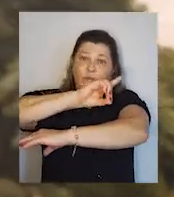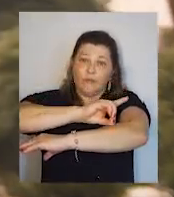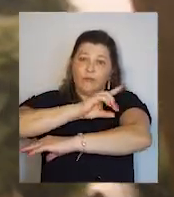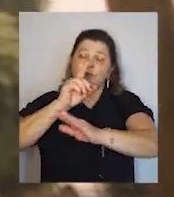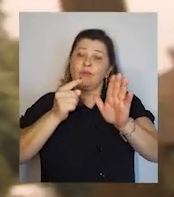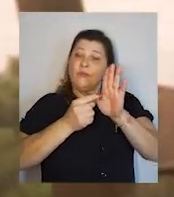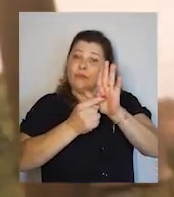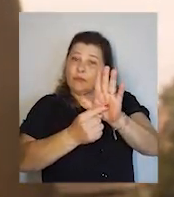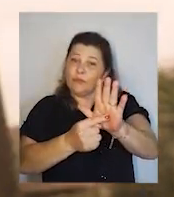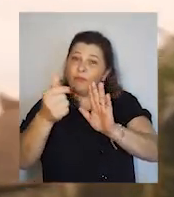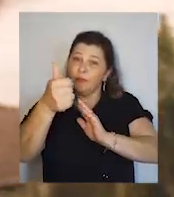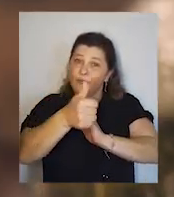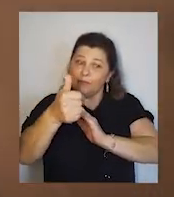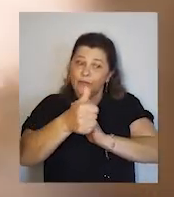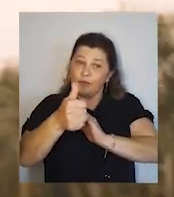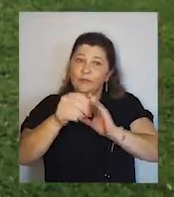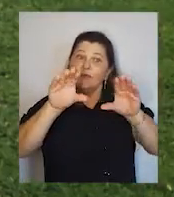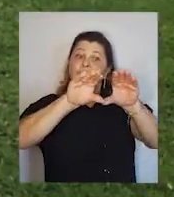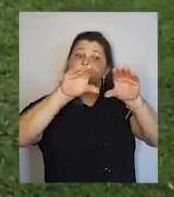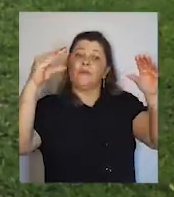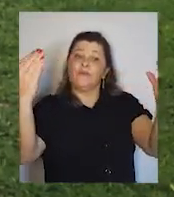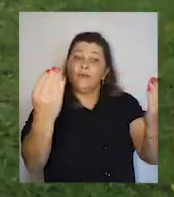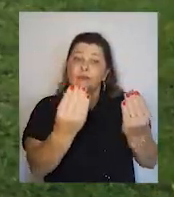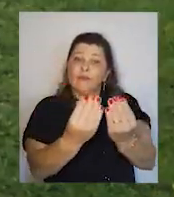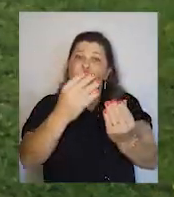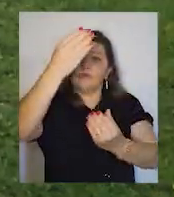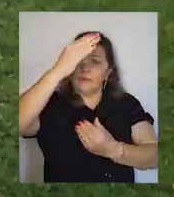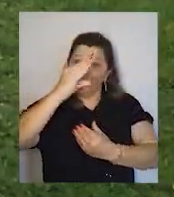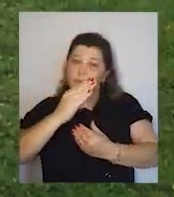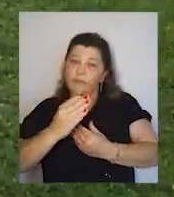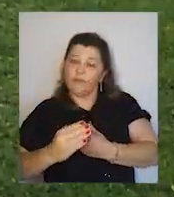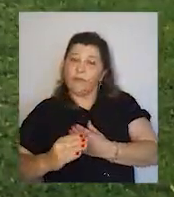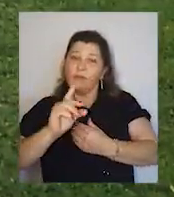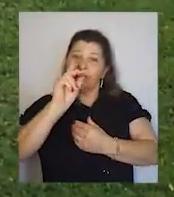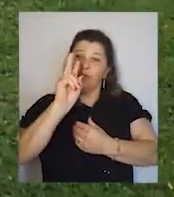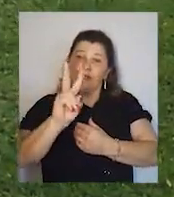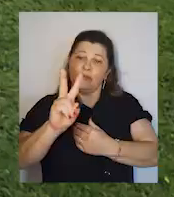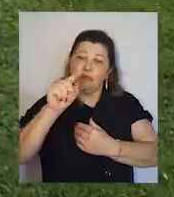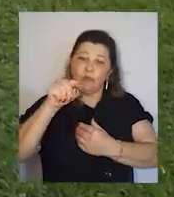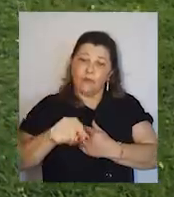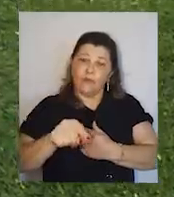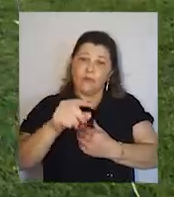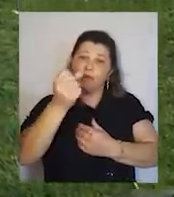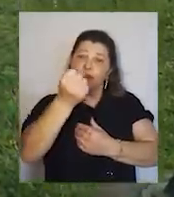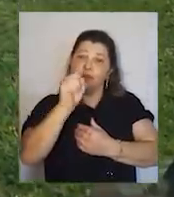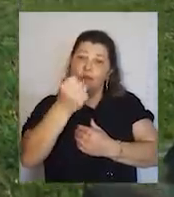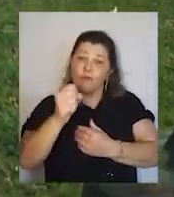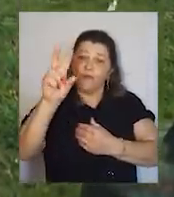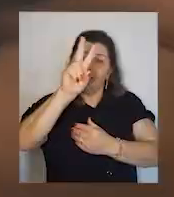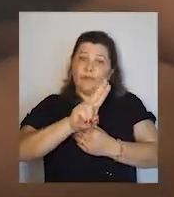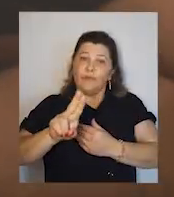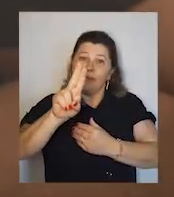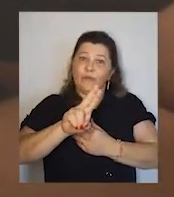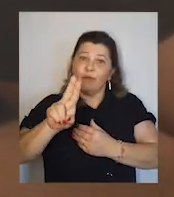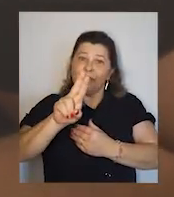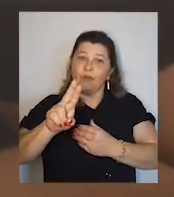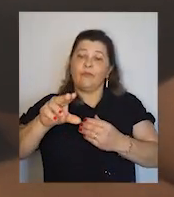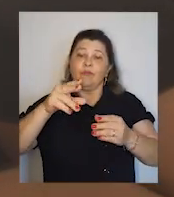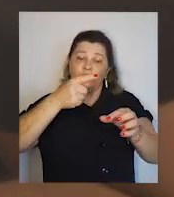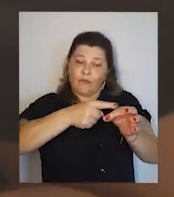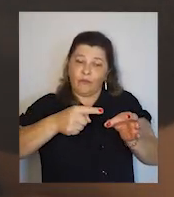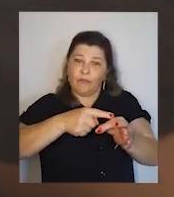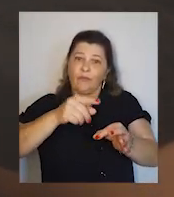apresentado pela primeira vez à comunidade científica em 2008, passando a ser utilizado em Colinas